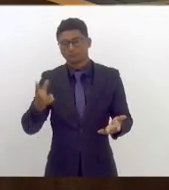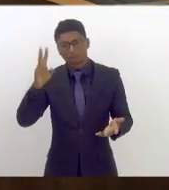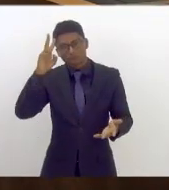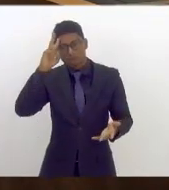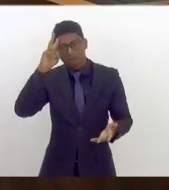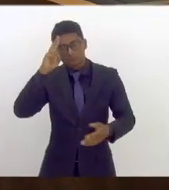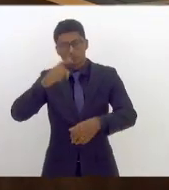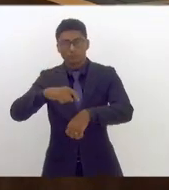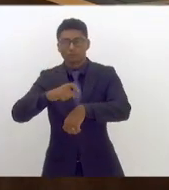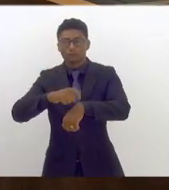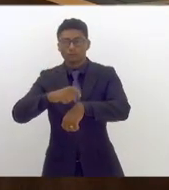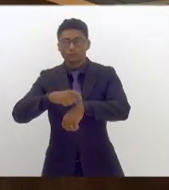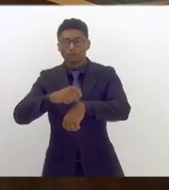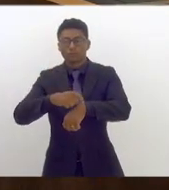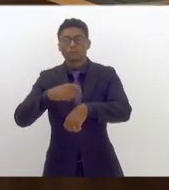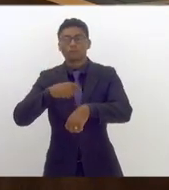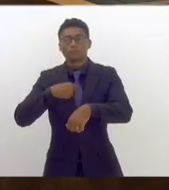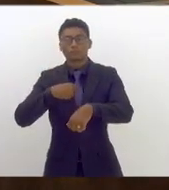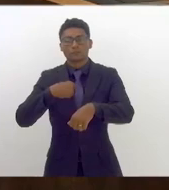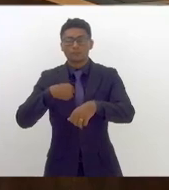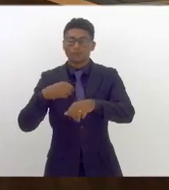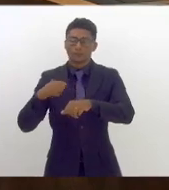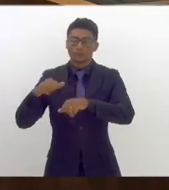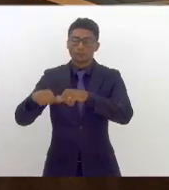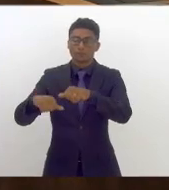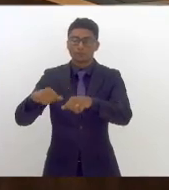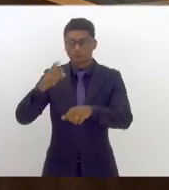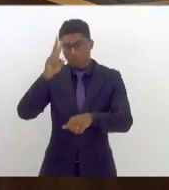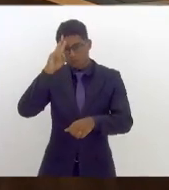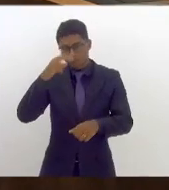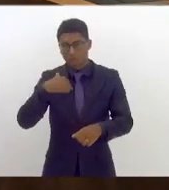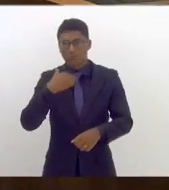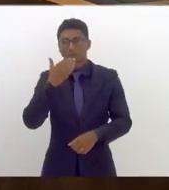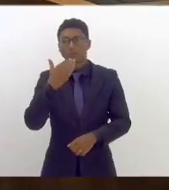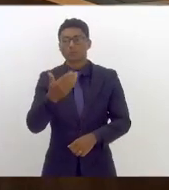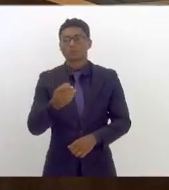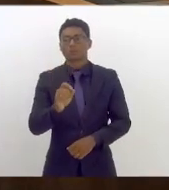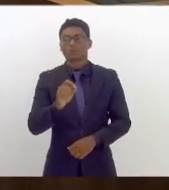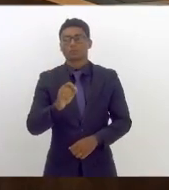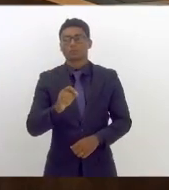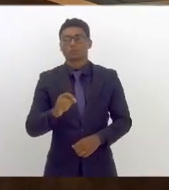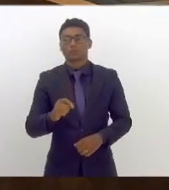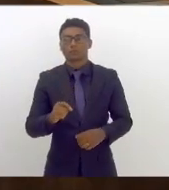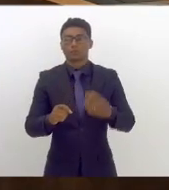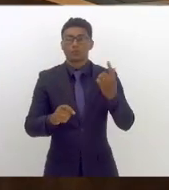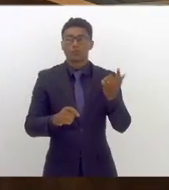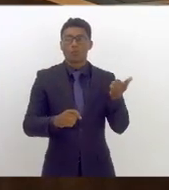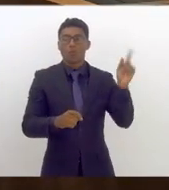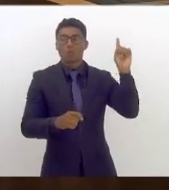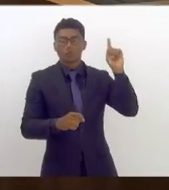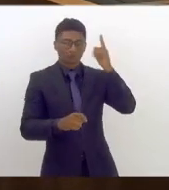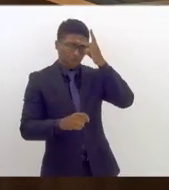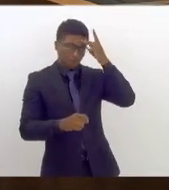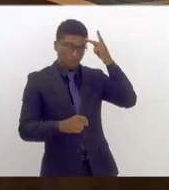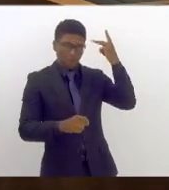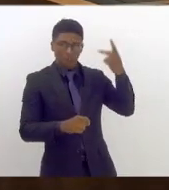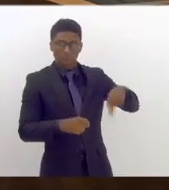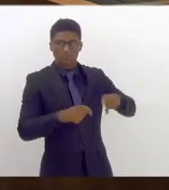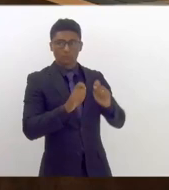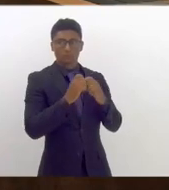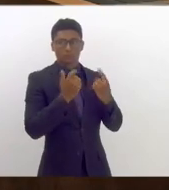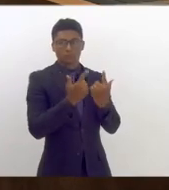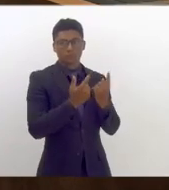de segunda-feira eu transferi para segunda, então solicito que outro membro da casa faça essa